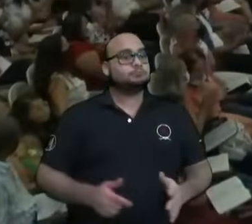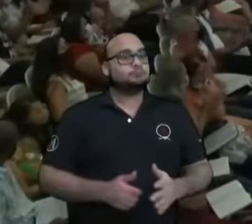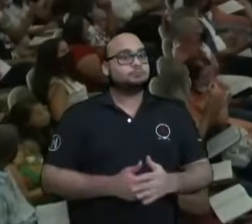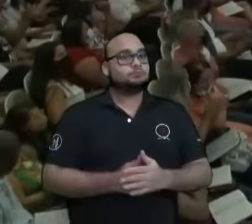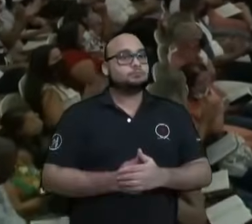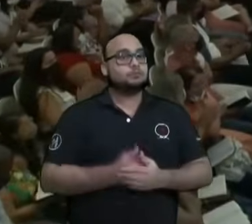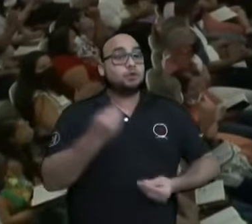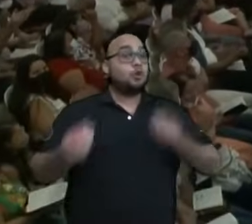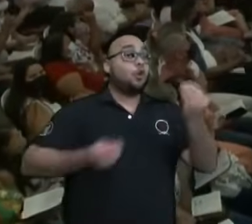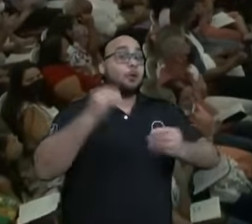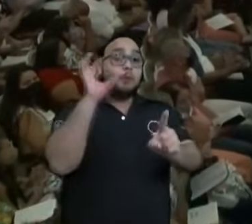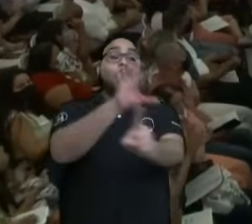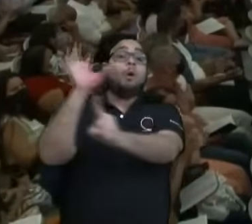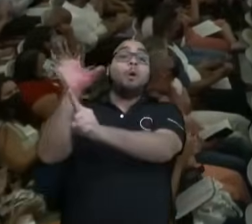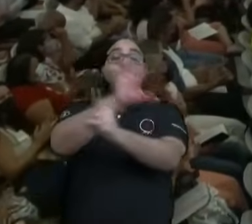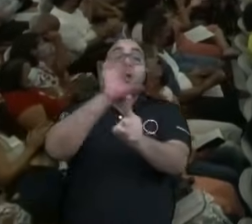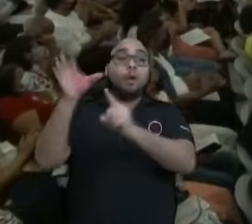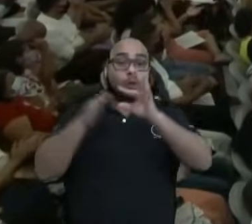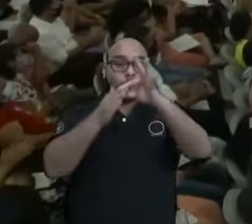povo